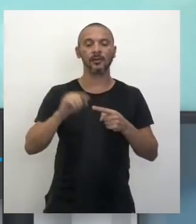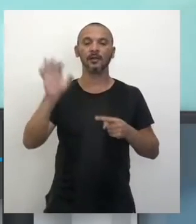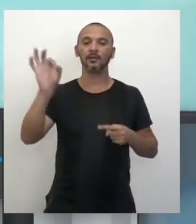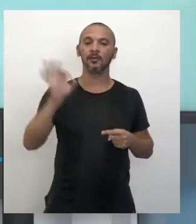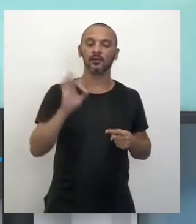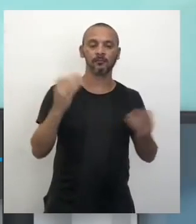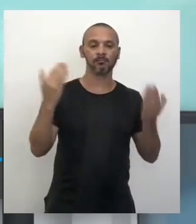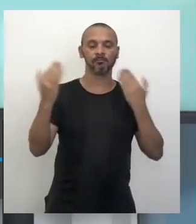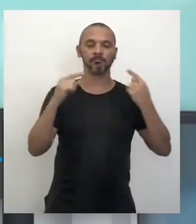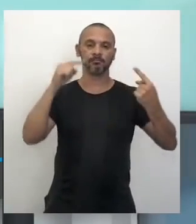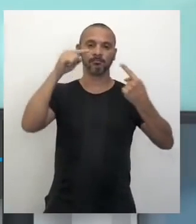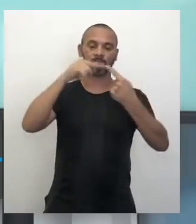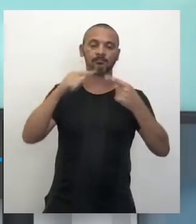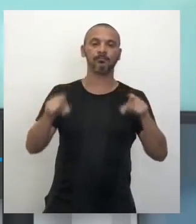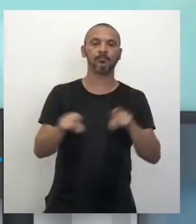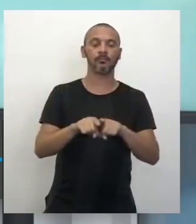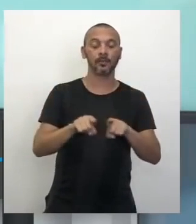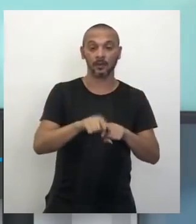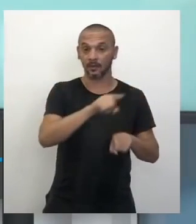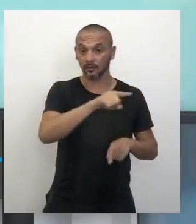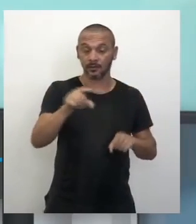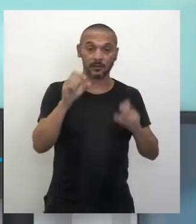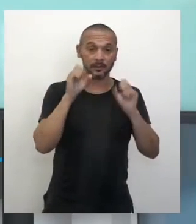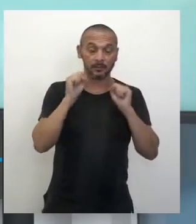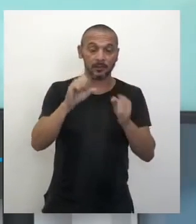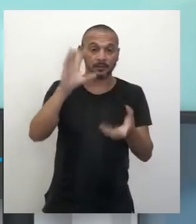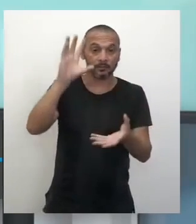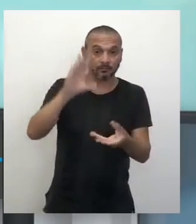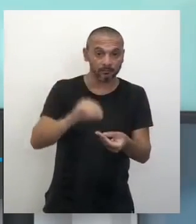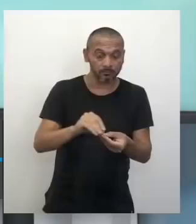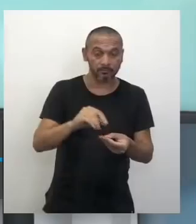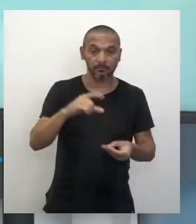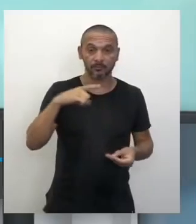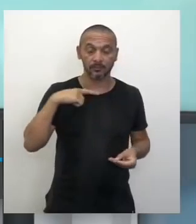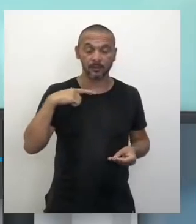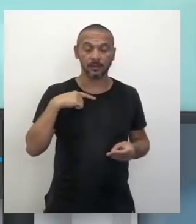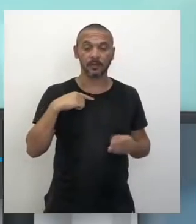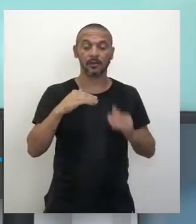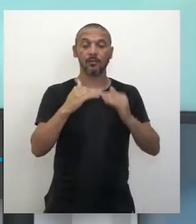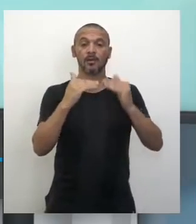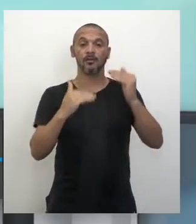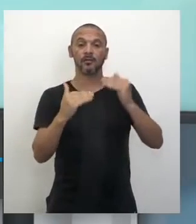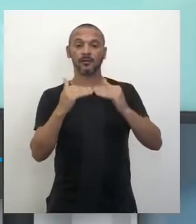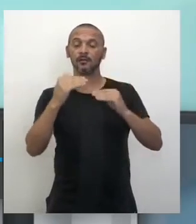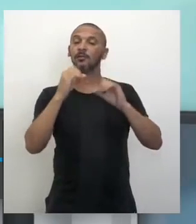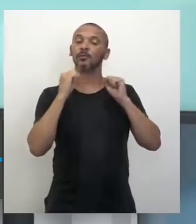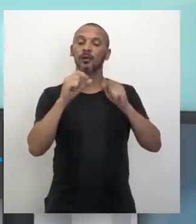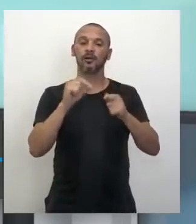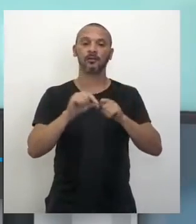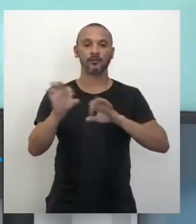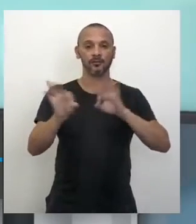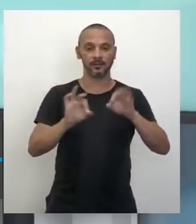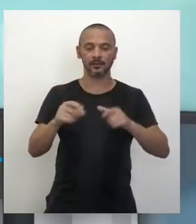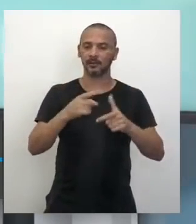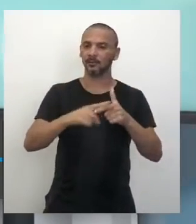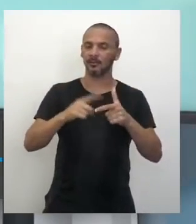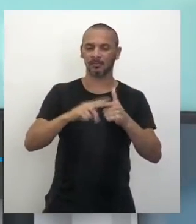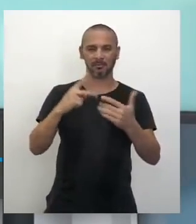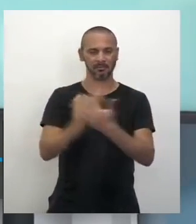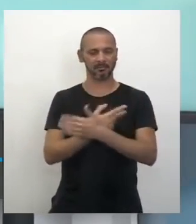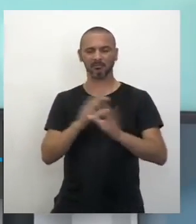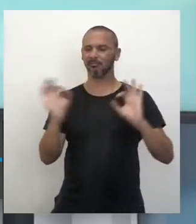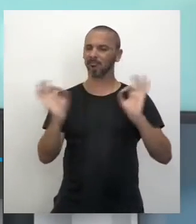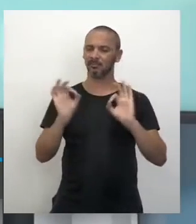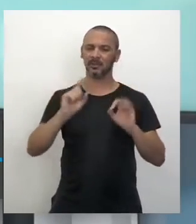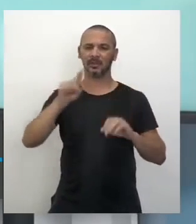e de equivalências. Então, sempre que você puder simplificar uma fração, né, você faça isso. Não tem problema errar, depois você